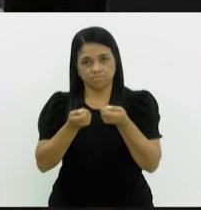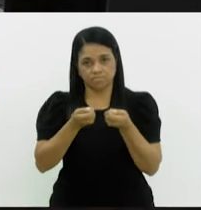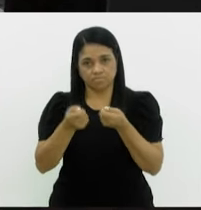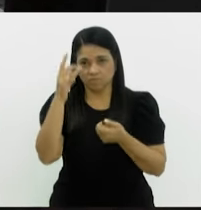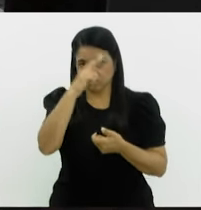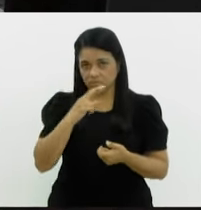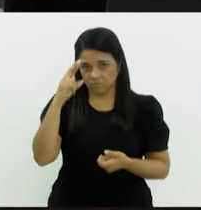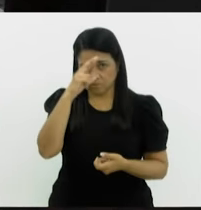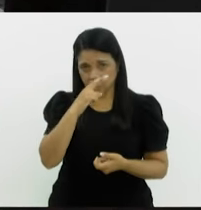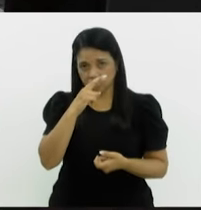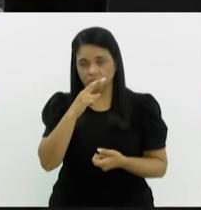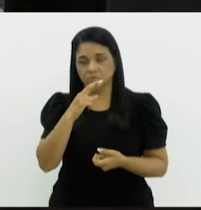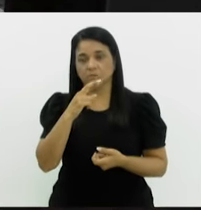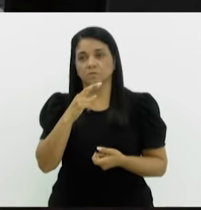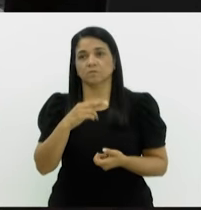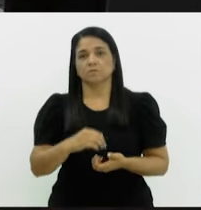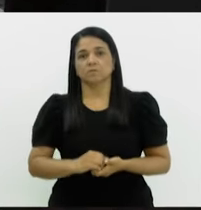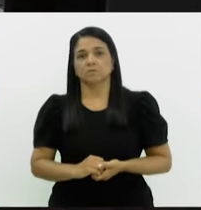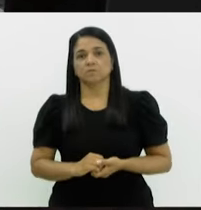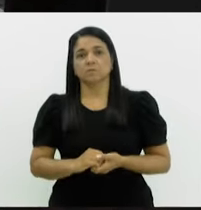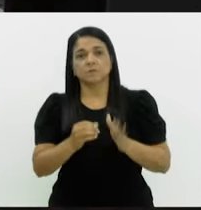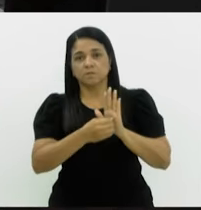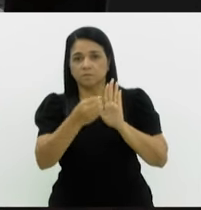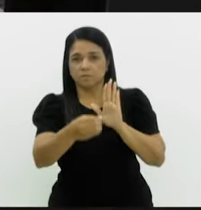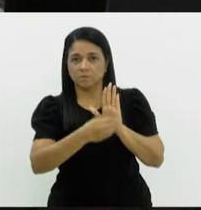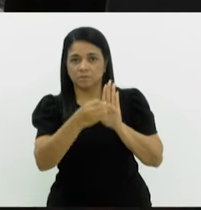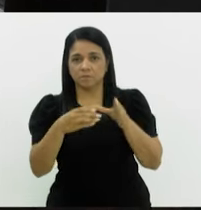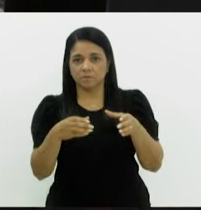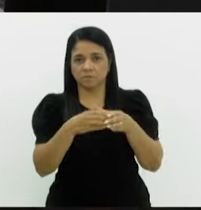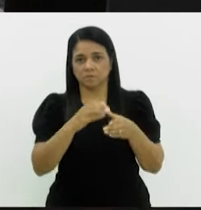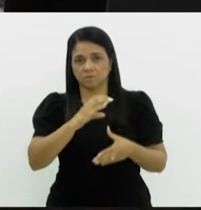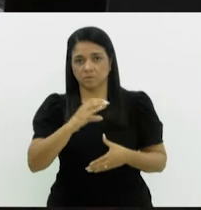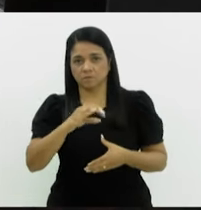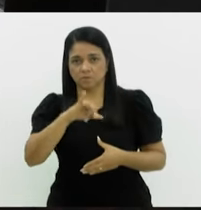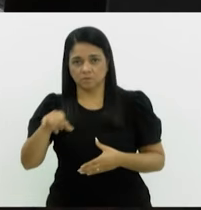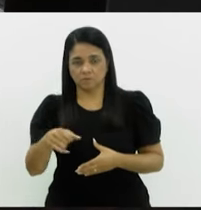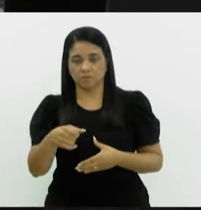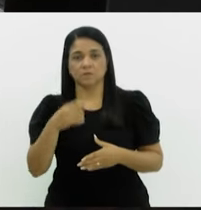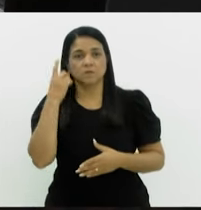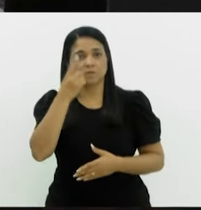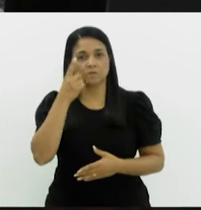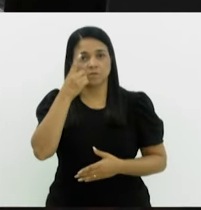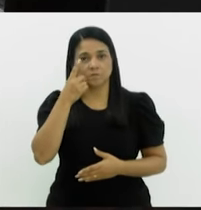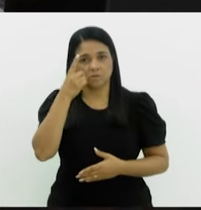Financeira e Controle. Para emitir parecer pela Constituição e Justiça, deputado...